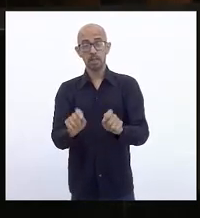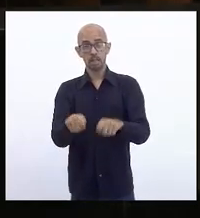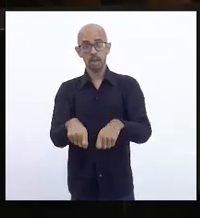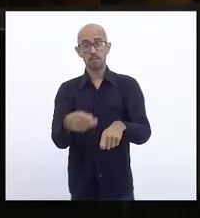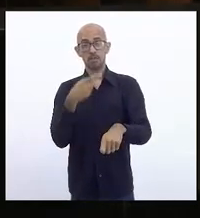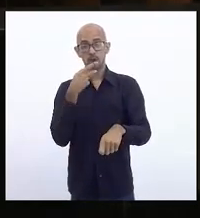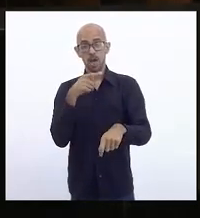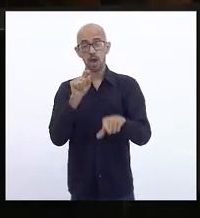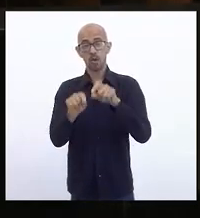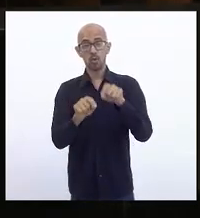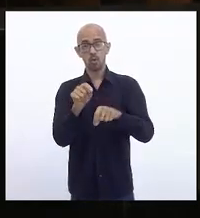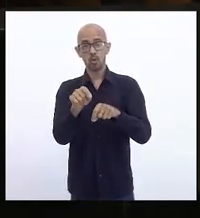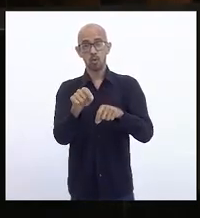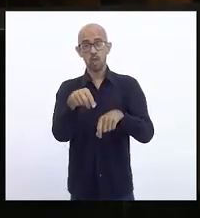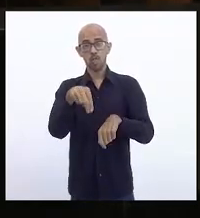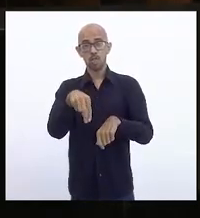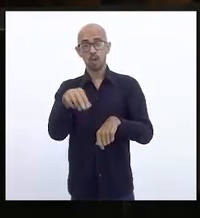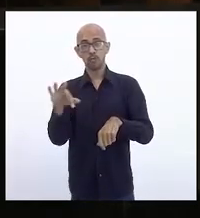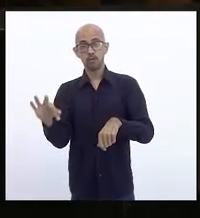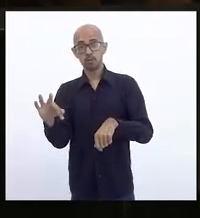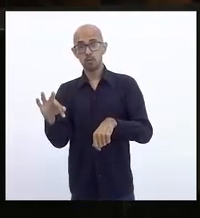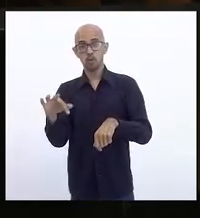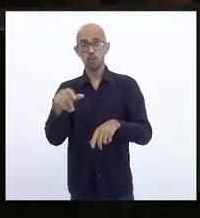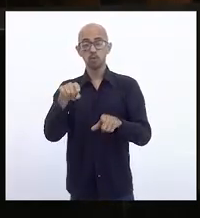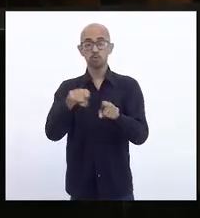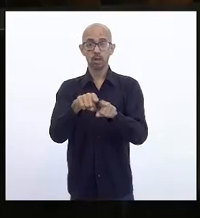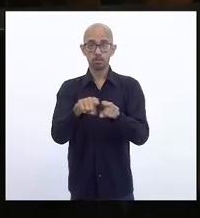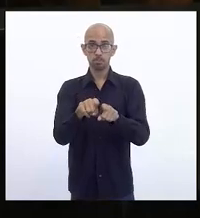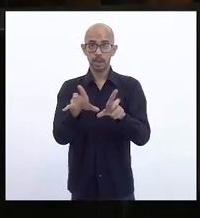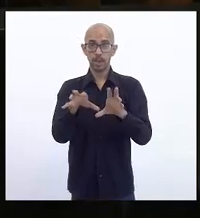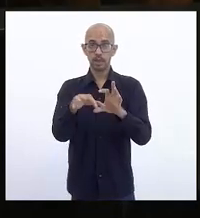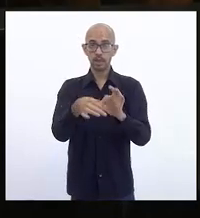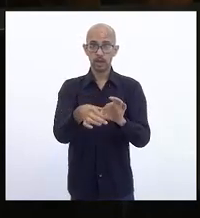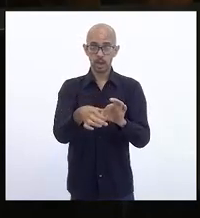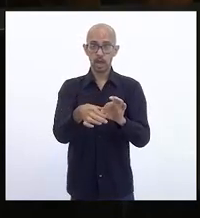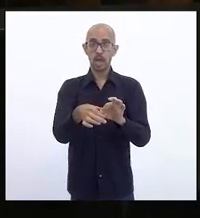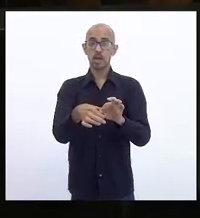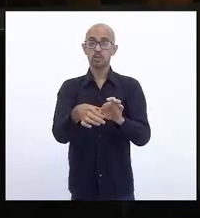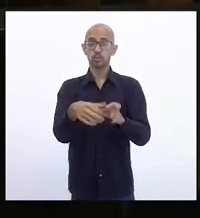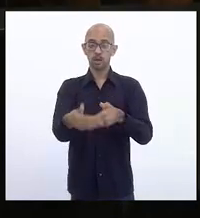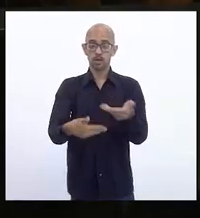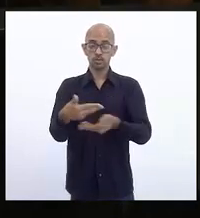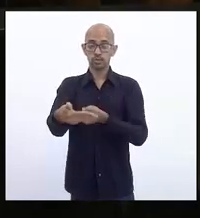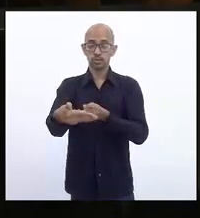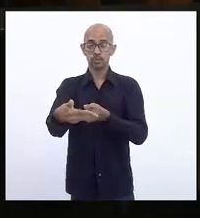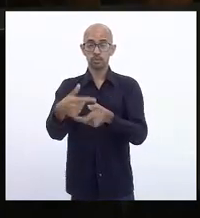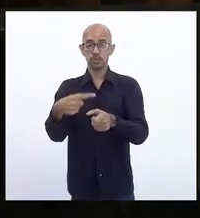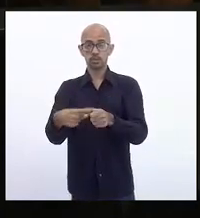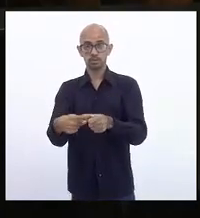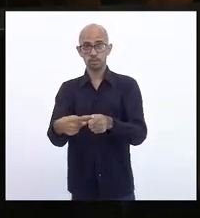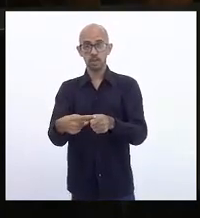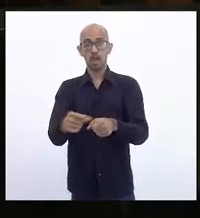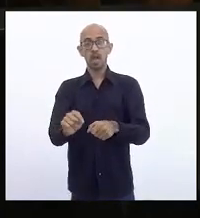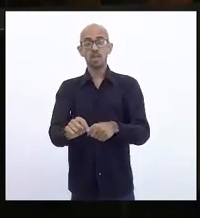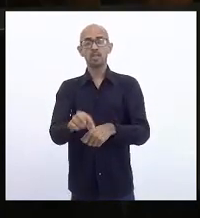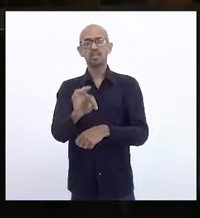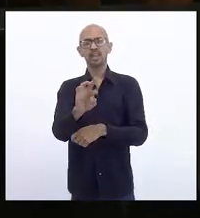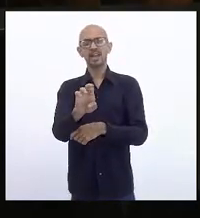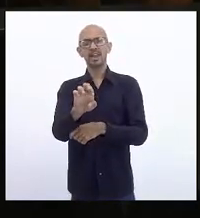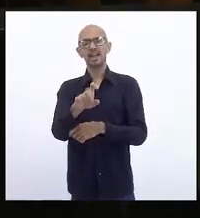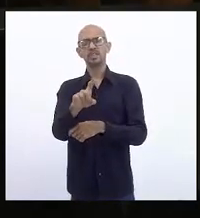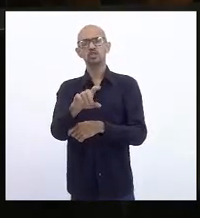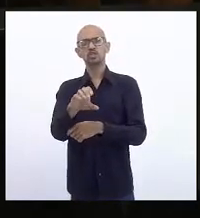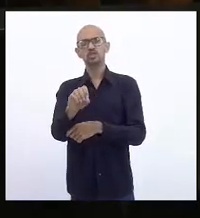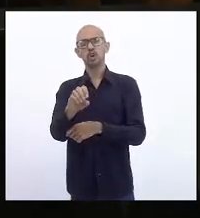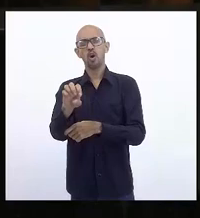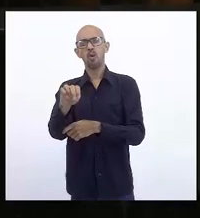Campo Tecnológico de Nova Friburgo, também integrado com a dinâmica da cidade, o campus de Teresópolis, que abriga o curso